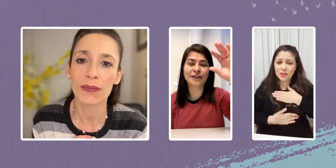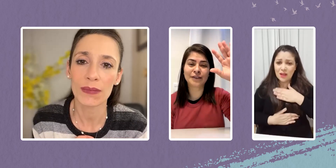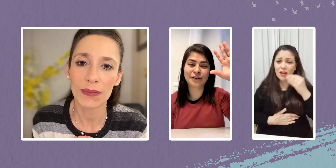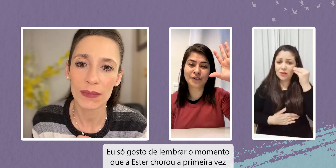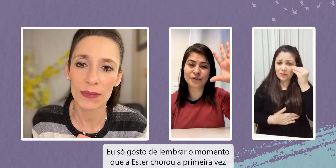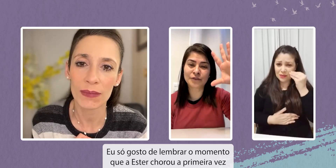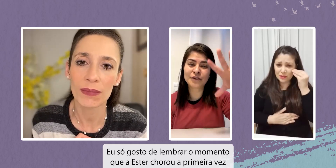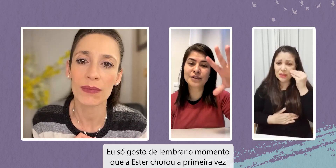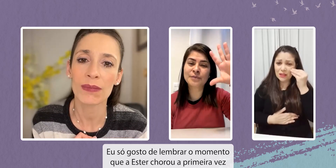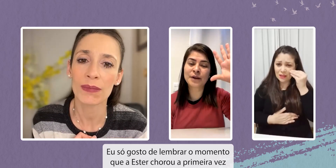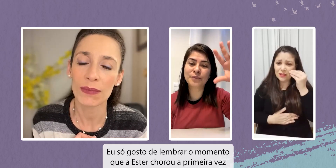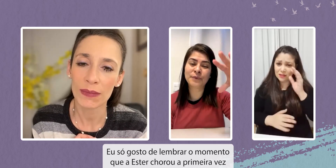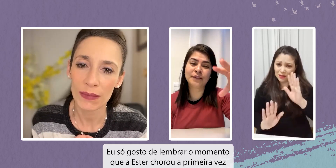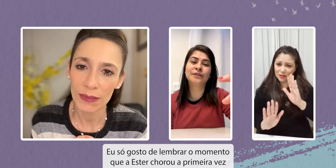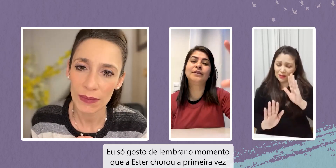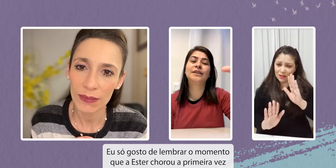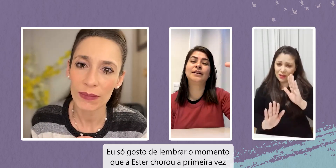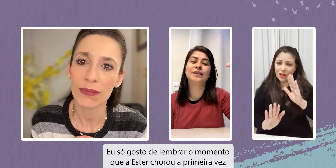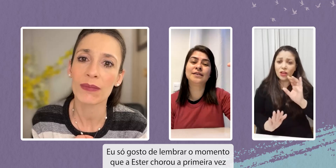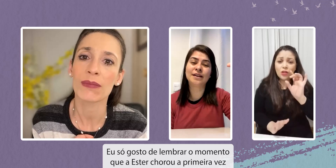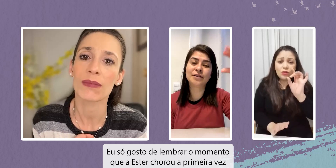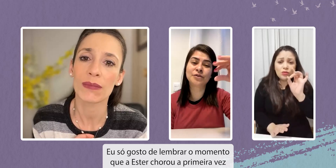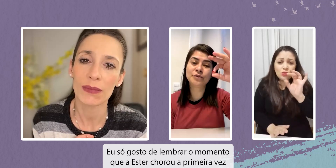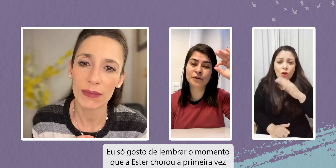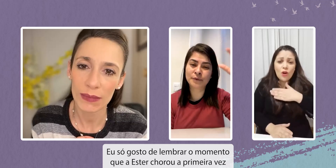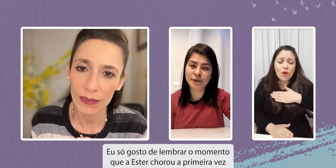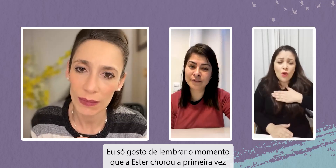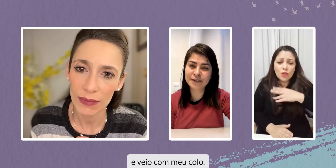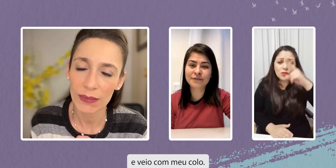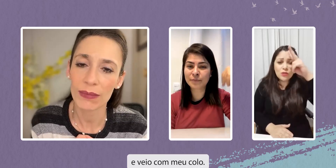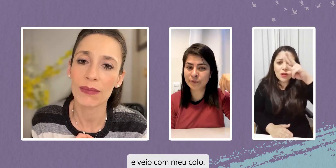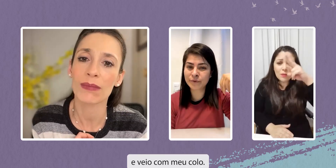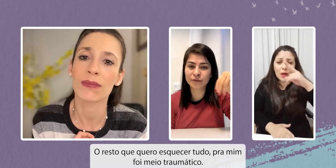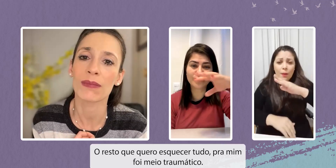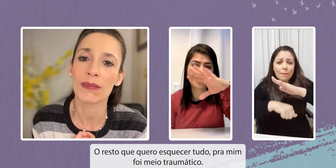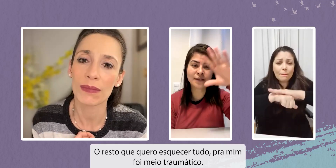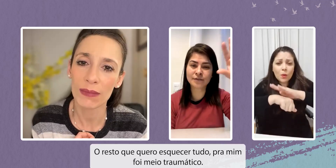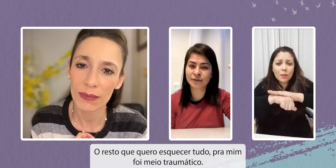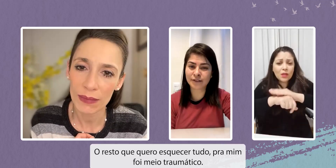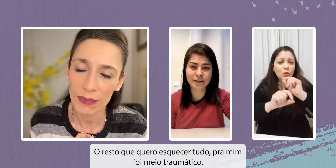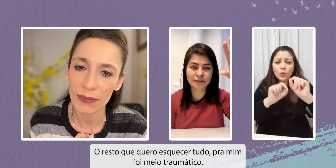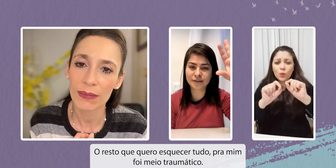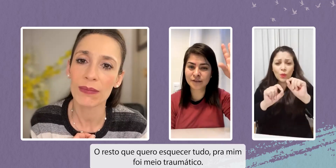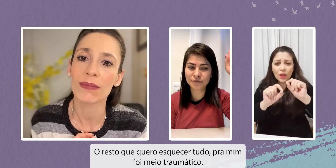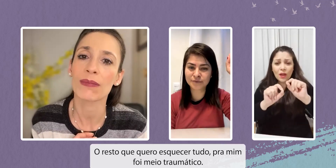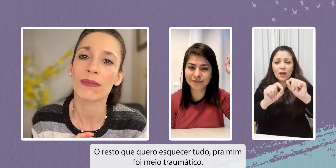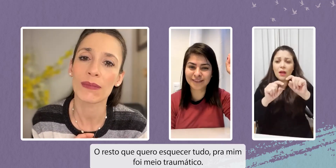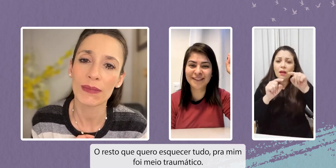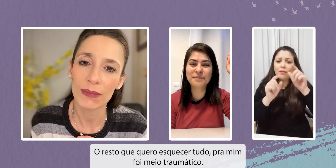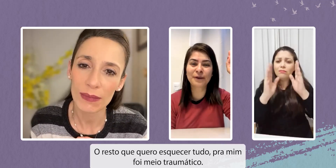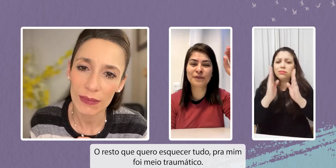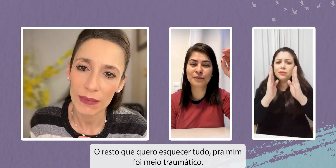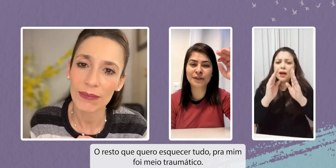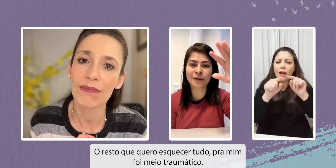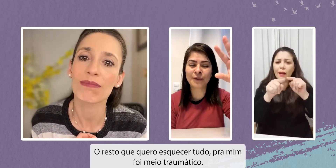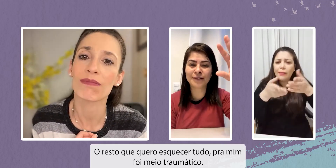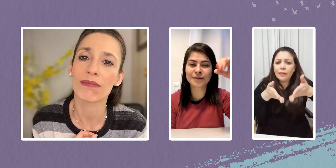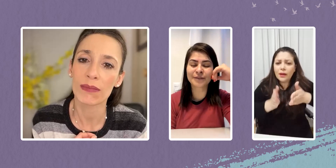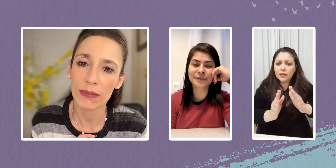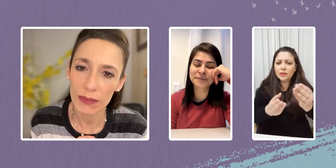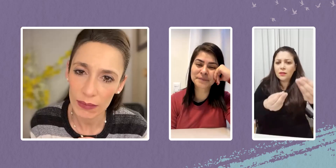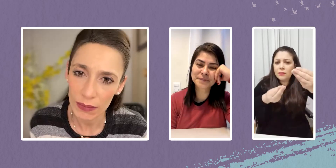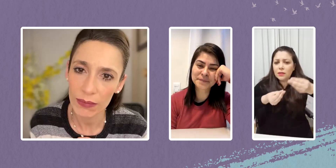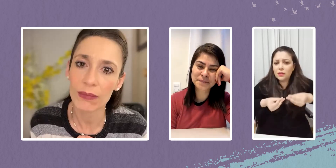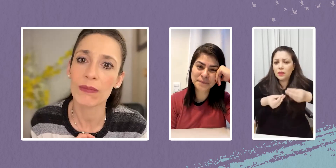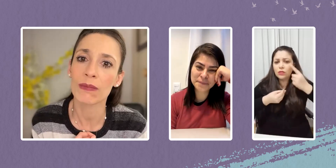falei. Eu só gosto de lembrar o momento que a Esther chorou a primeira vez e veio pro meu colo. O resto, eu quero esquecer tudo. Para mim foi meio traumático.